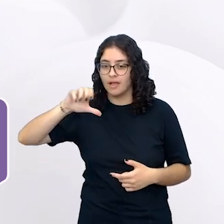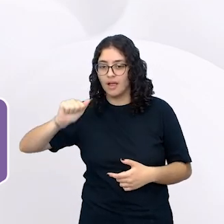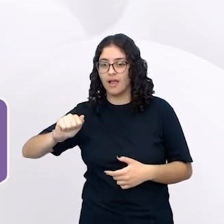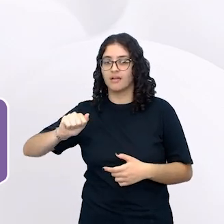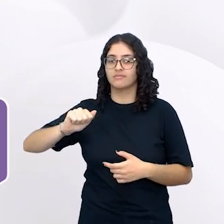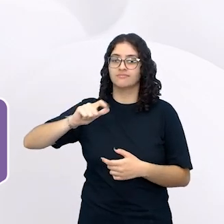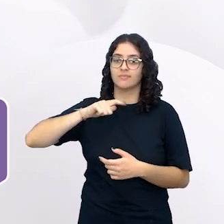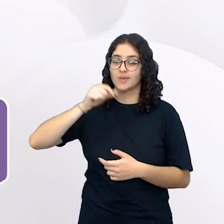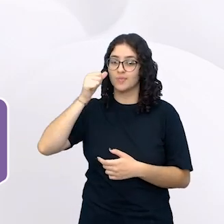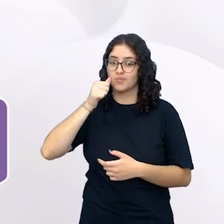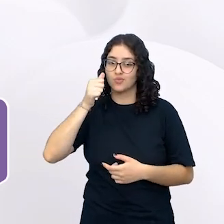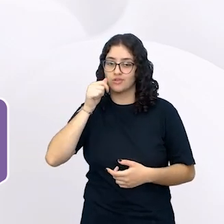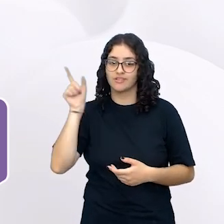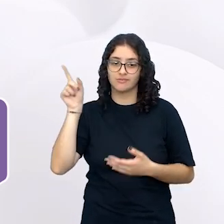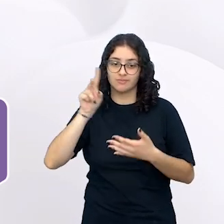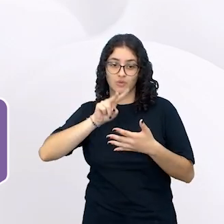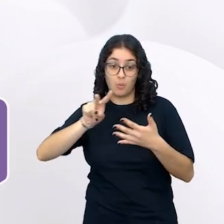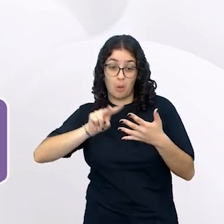Elion,